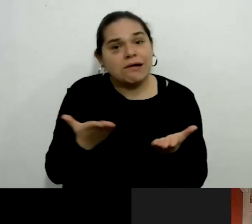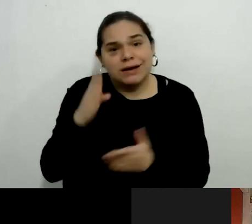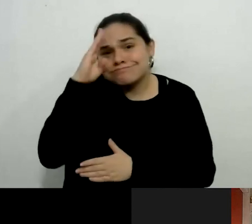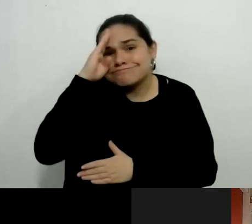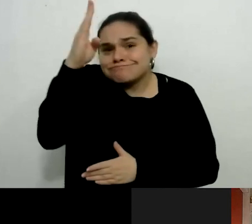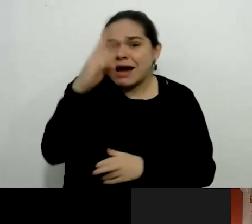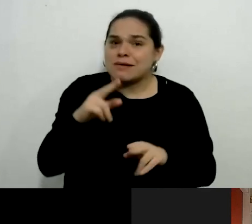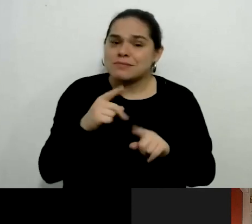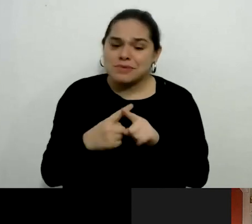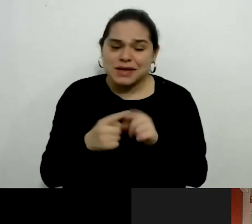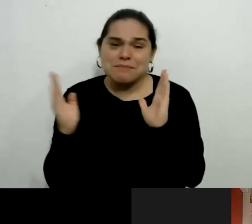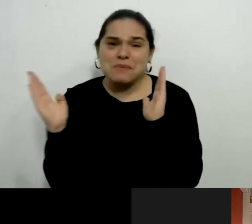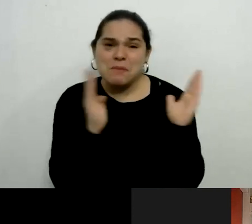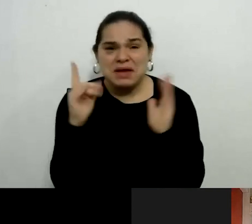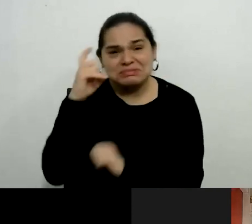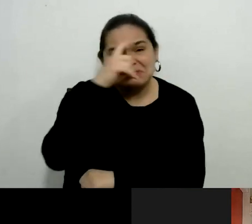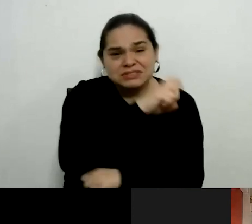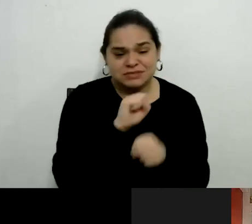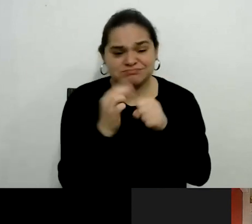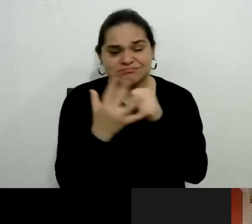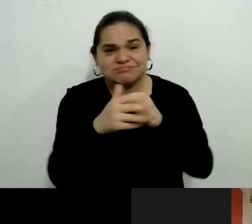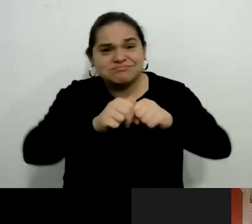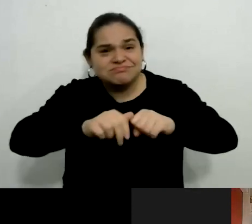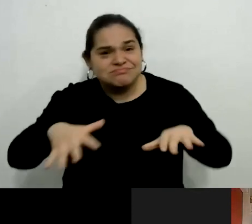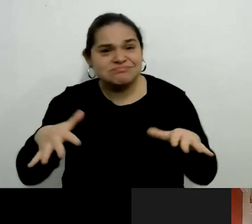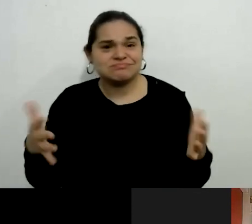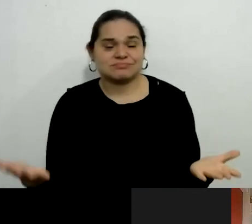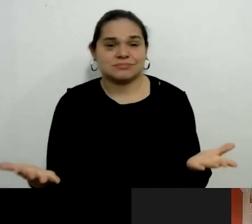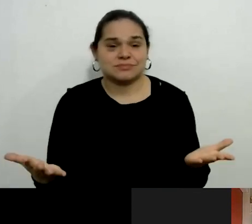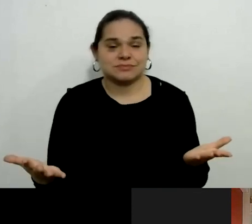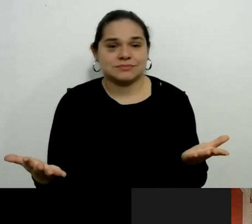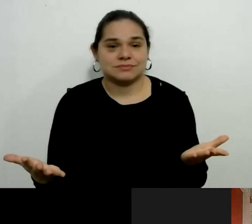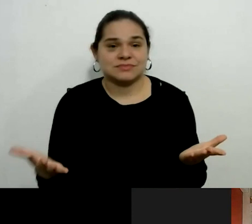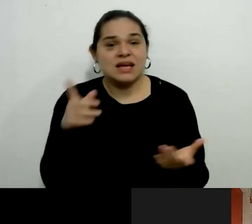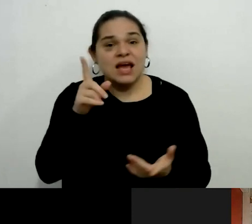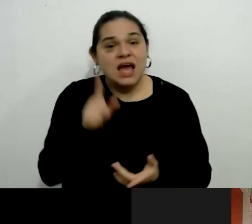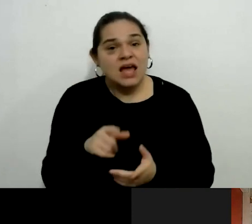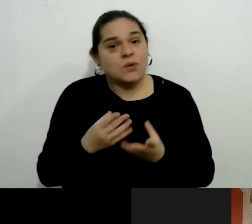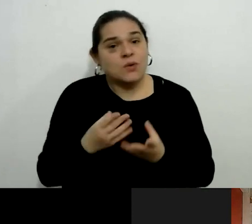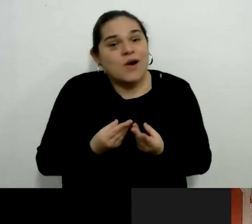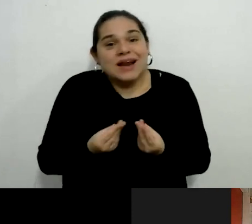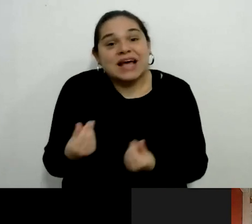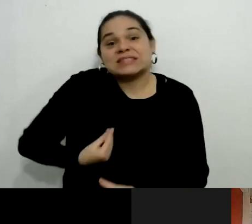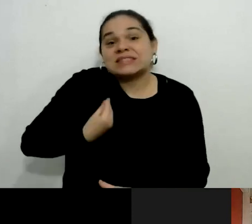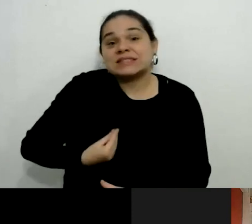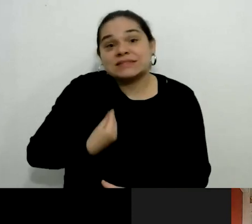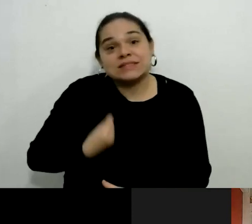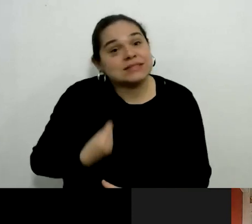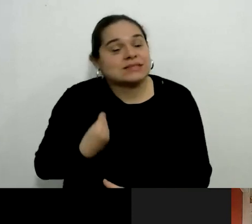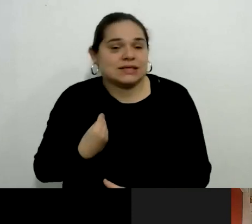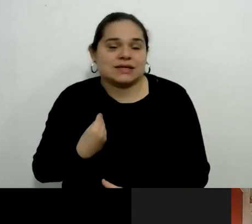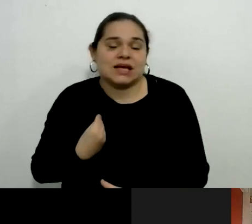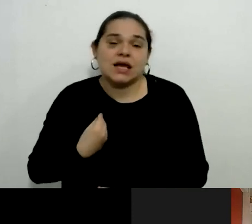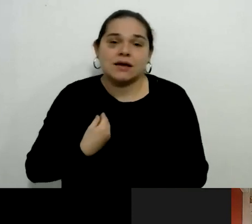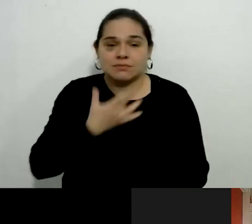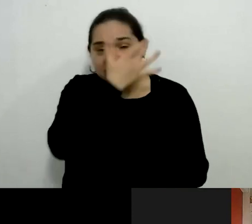conversado que até mesmo para a própria empresa vai ser um benefício muito grande, porque é qualidade de vida, né? É o trabalhador lá na linha de montagem,